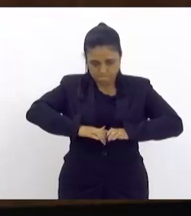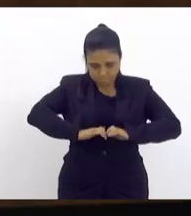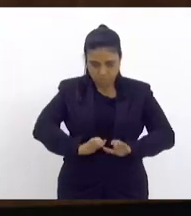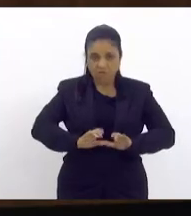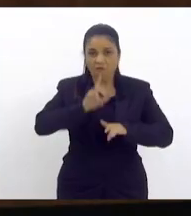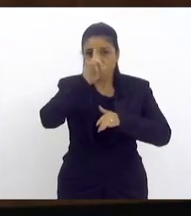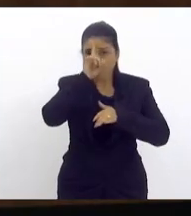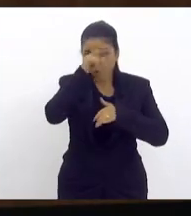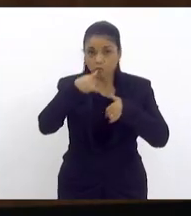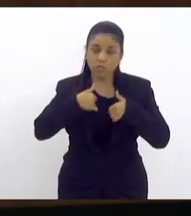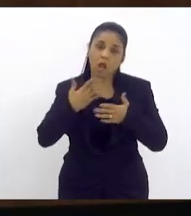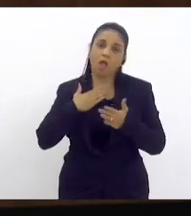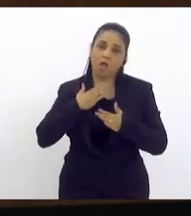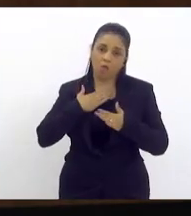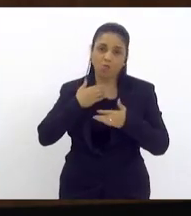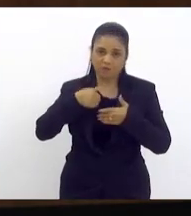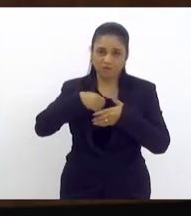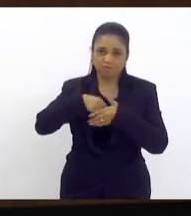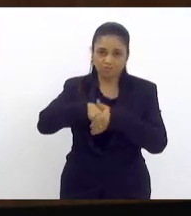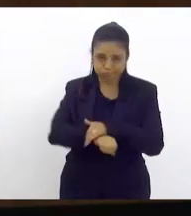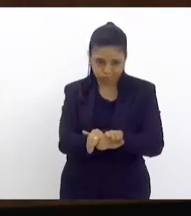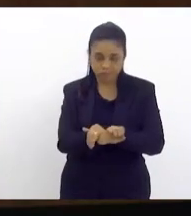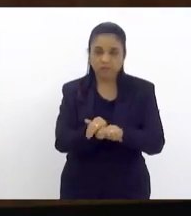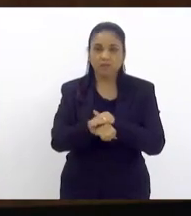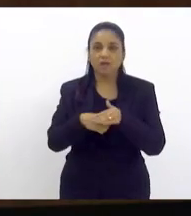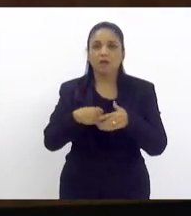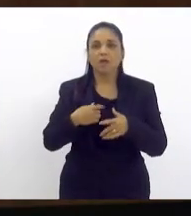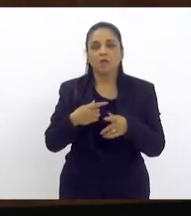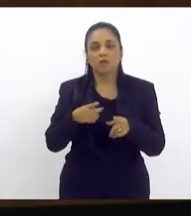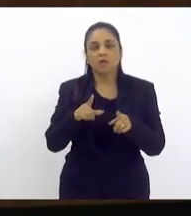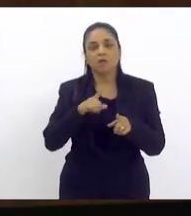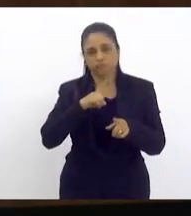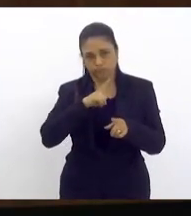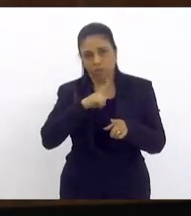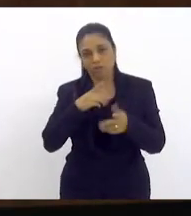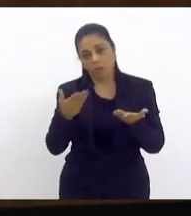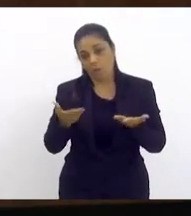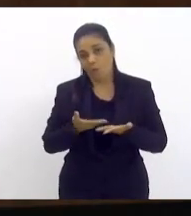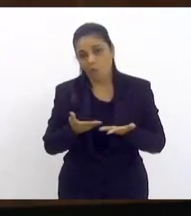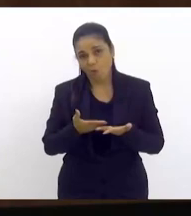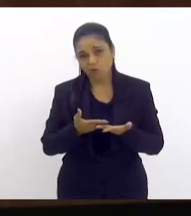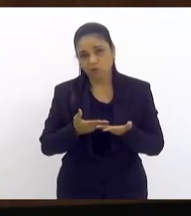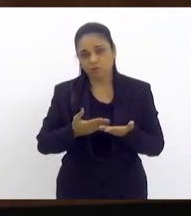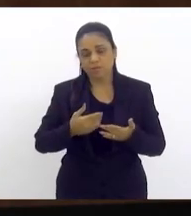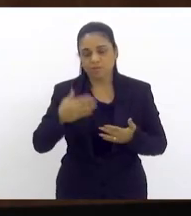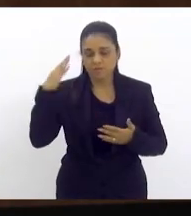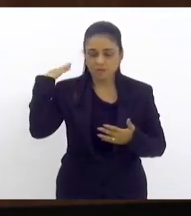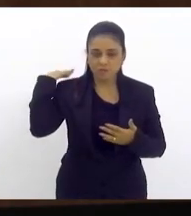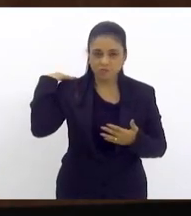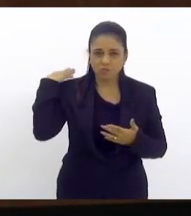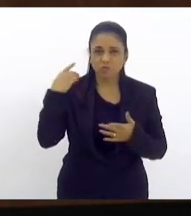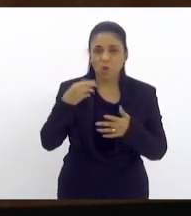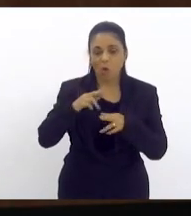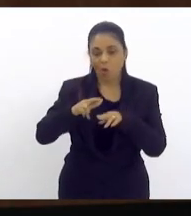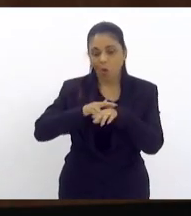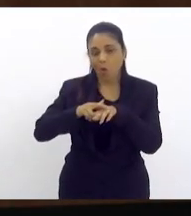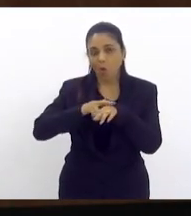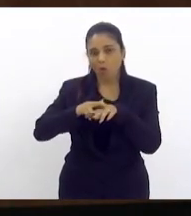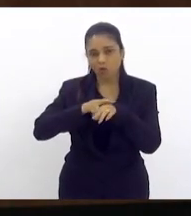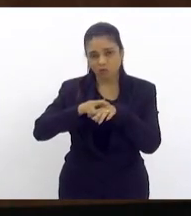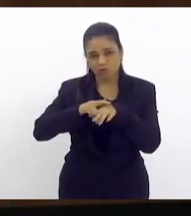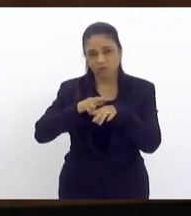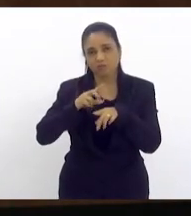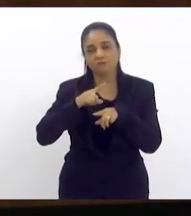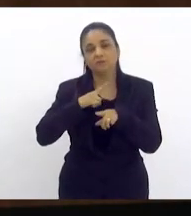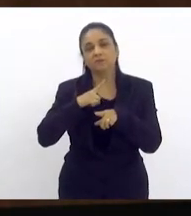ali era eu e eu fiquei ainda hoje a minhas costas é toda roxa e a gente tem toda uma situação